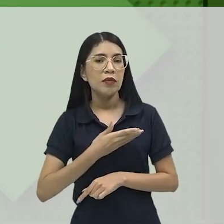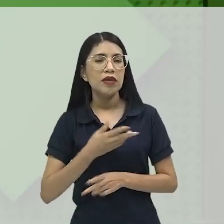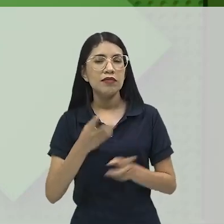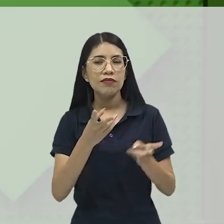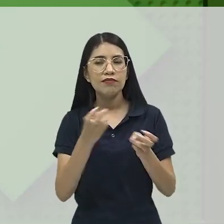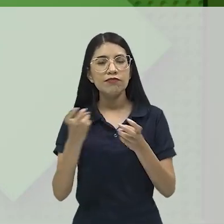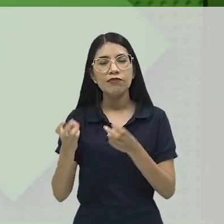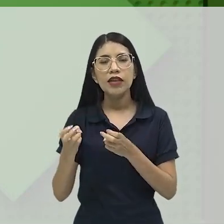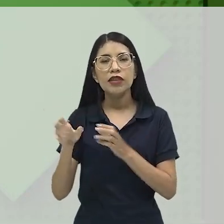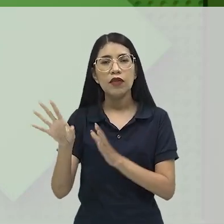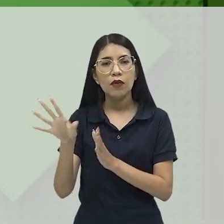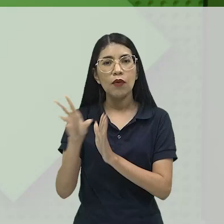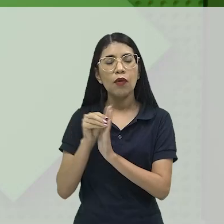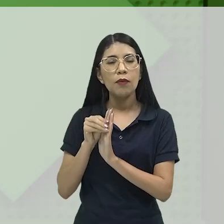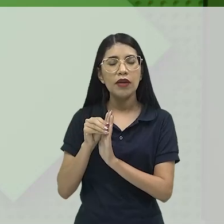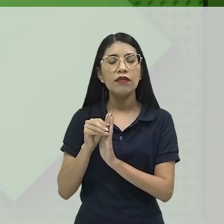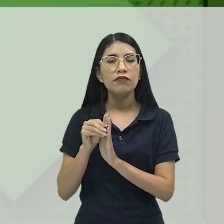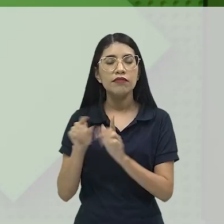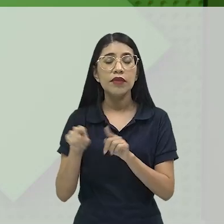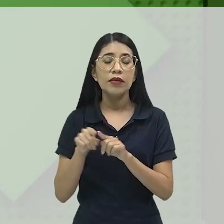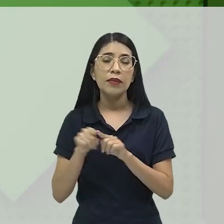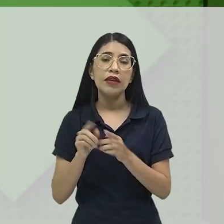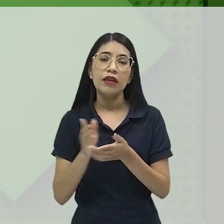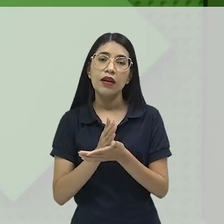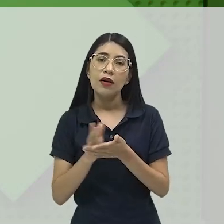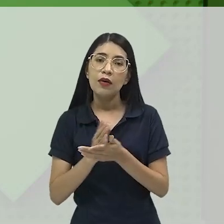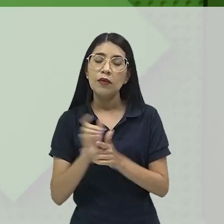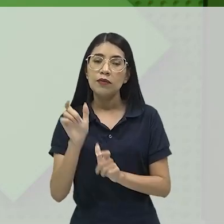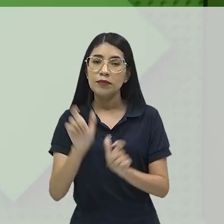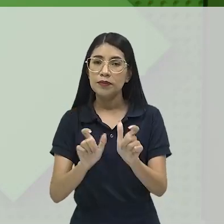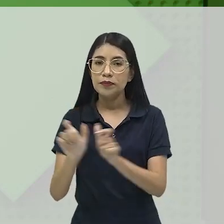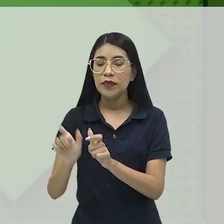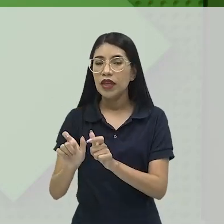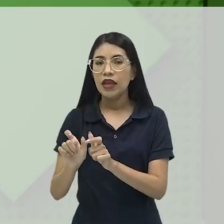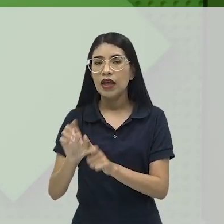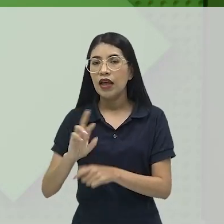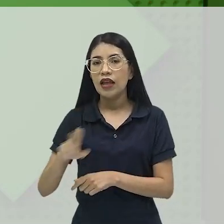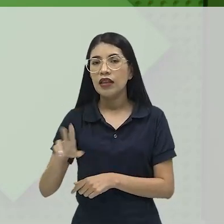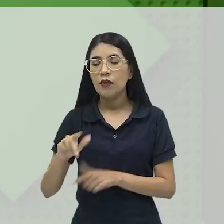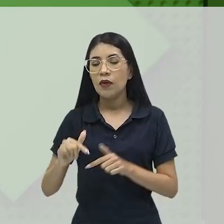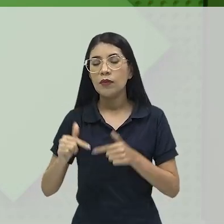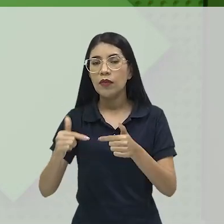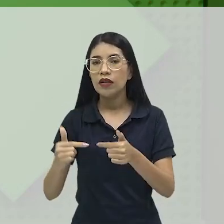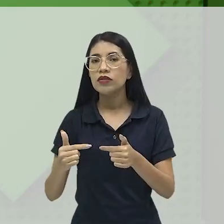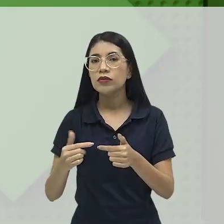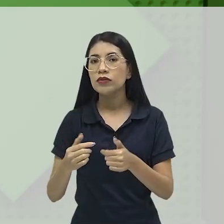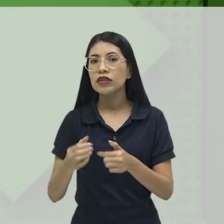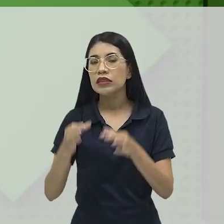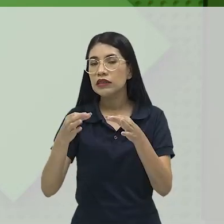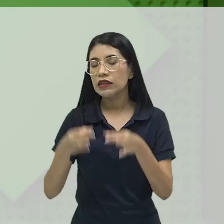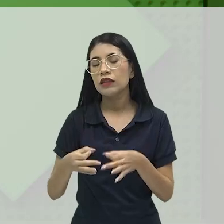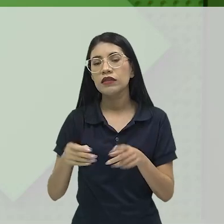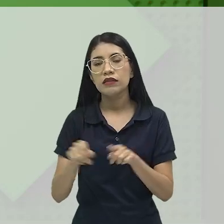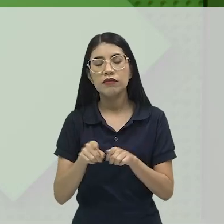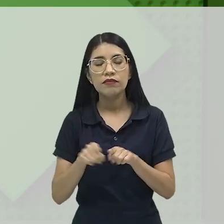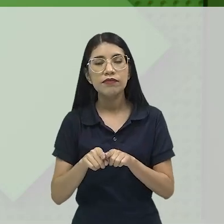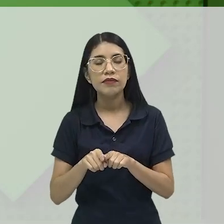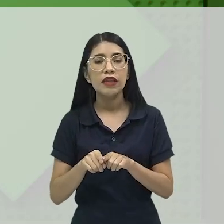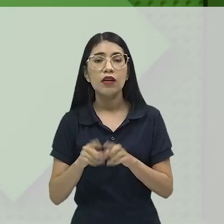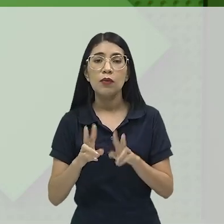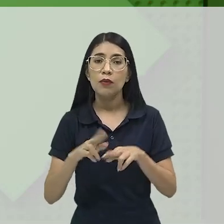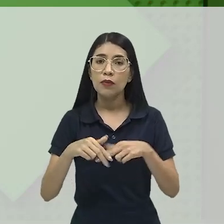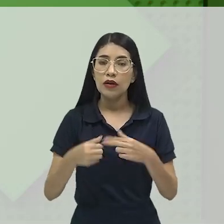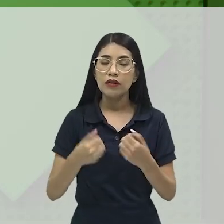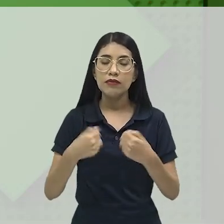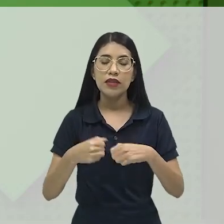podem se inspirar, e muitas vezes essas pessoas, elas não estão tomando atitudes ali muito corretas. Então, por isso que a gente precisa